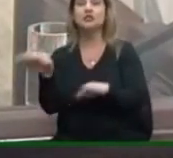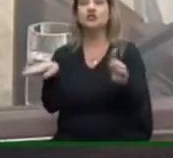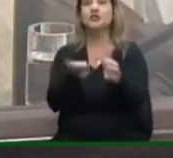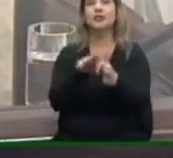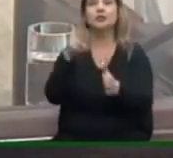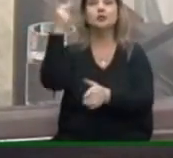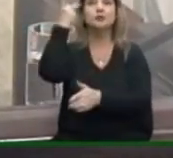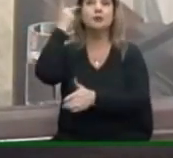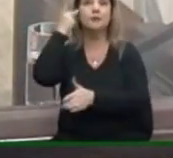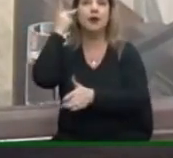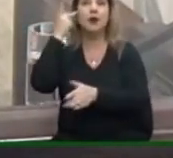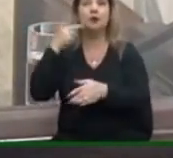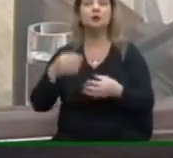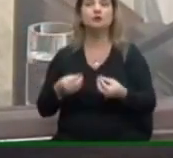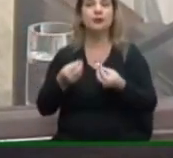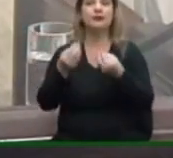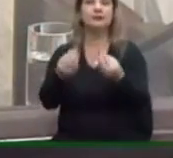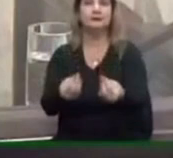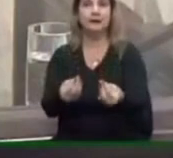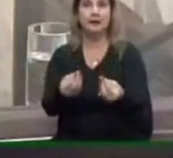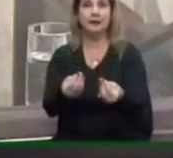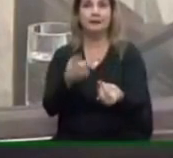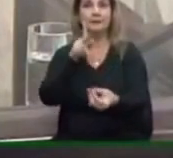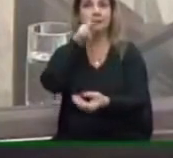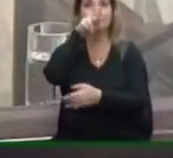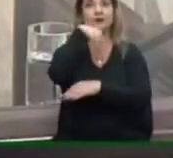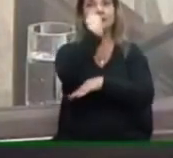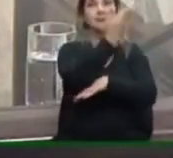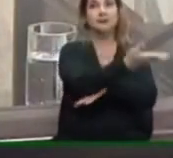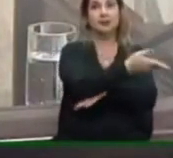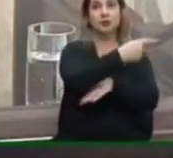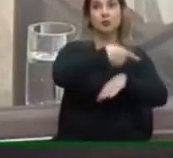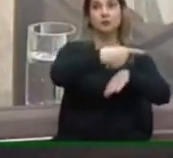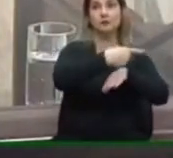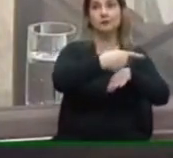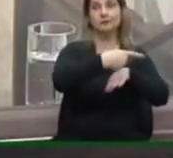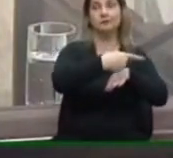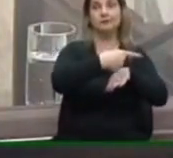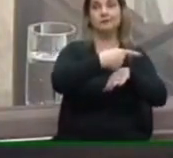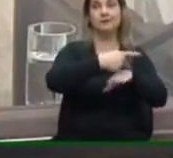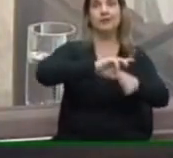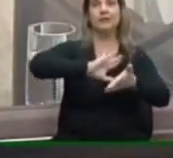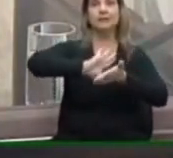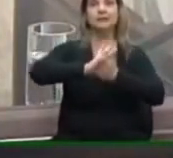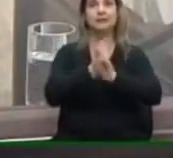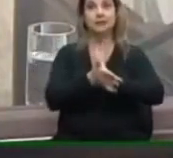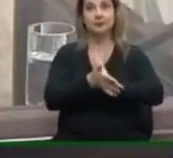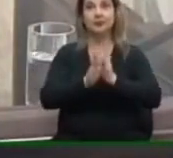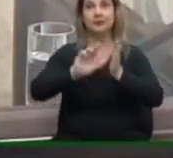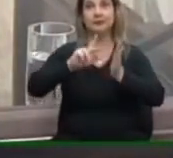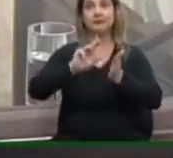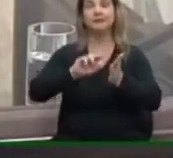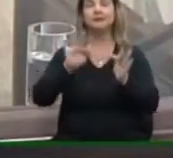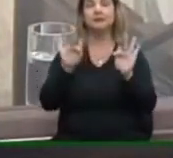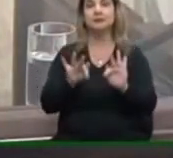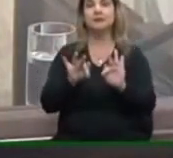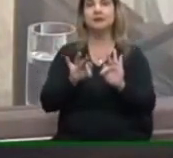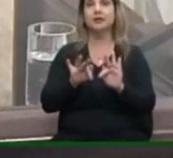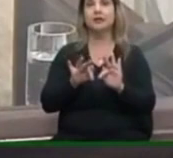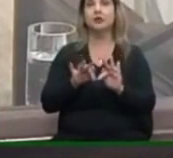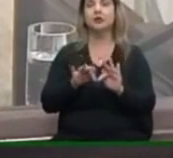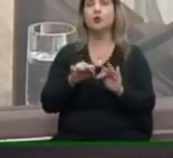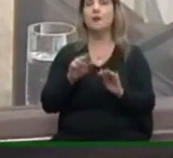Paulo se entregaram para as forças exteriores e exterminaram numa única batalha